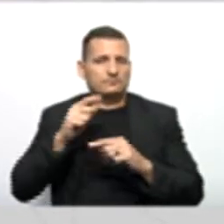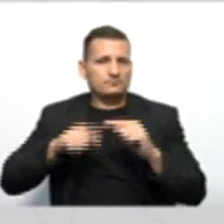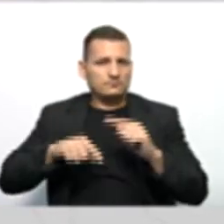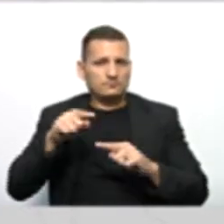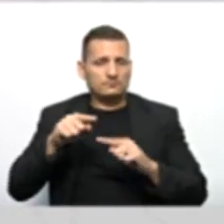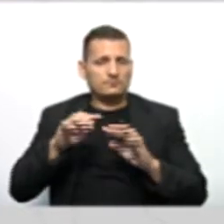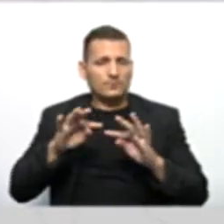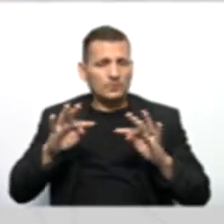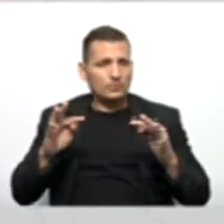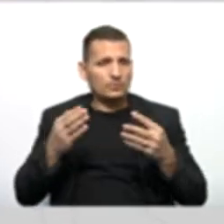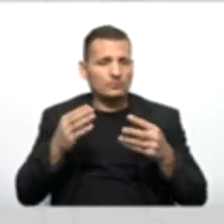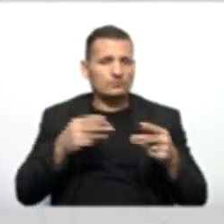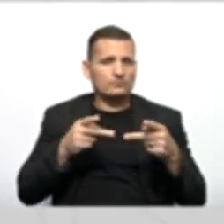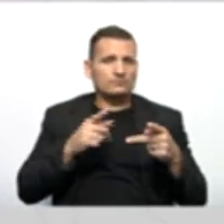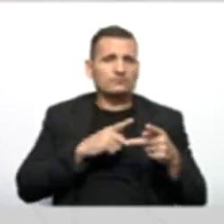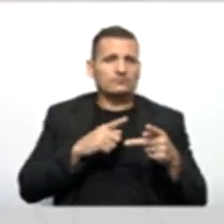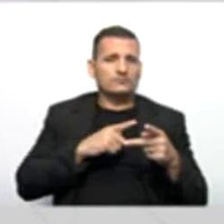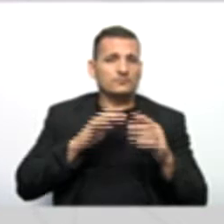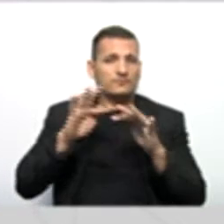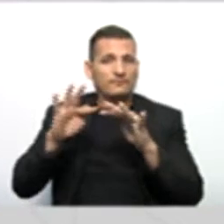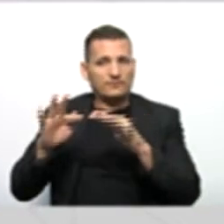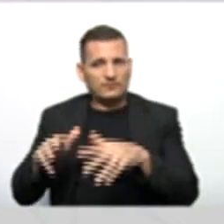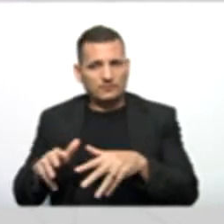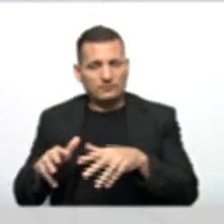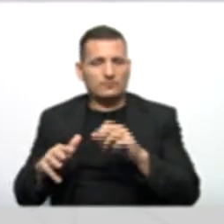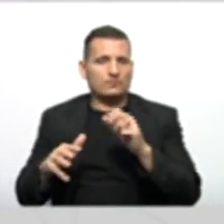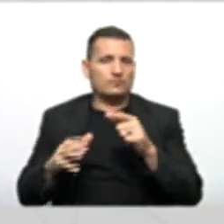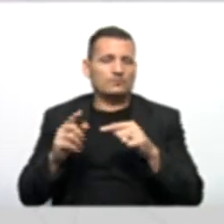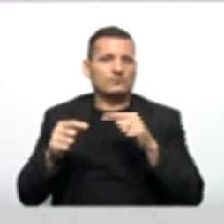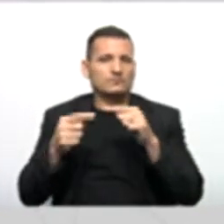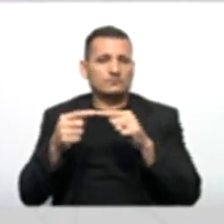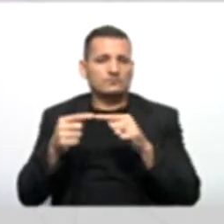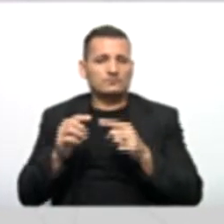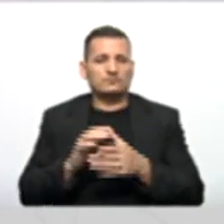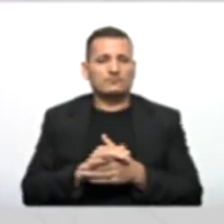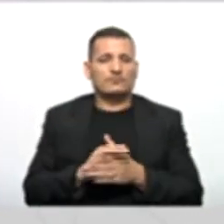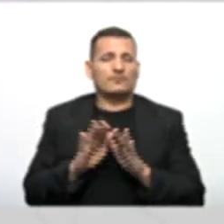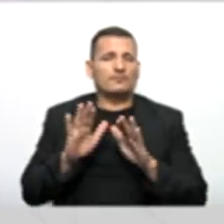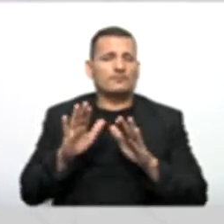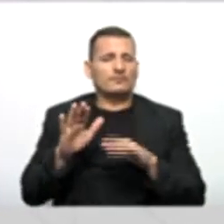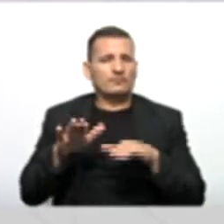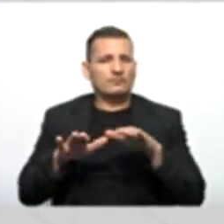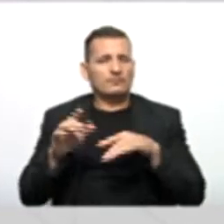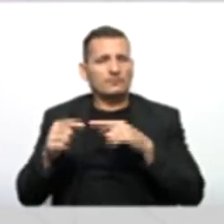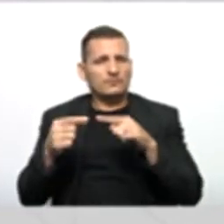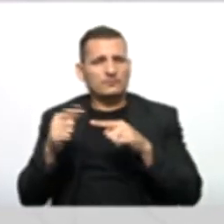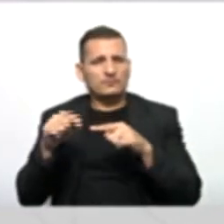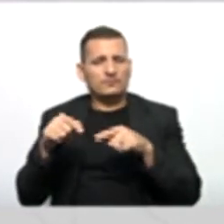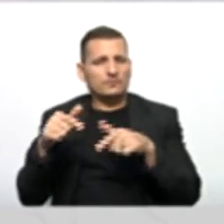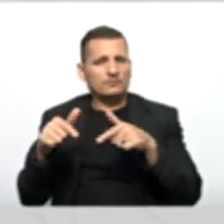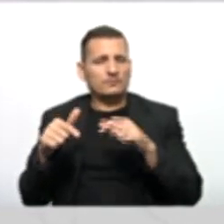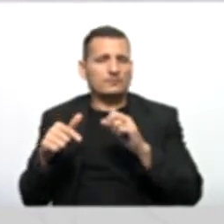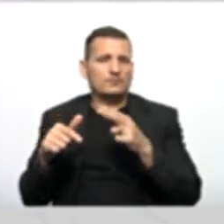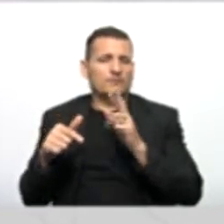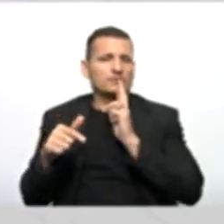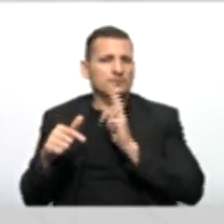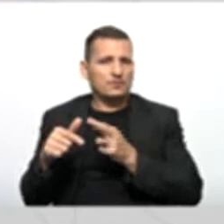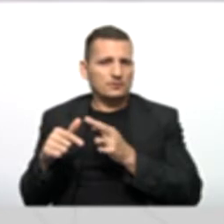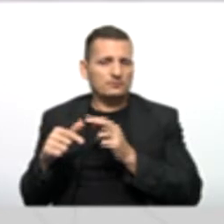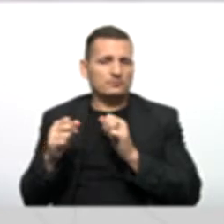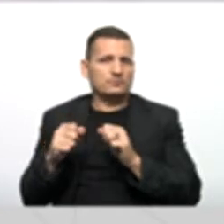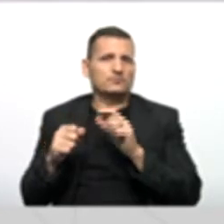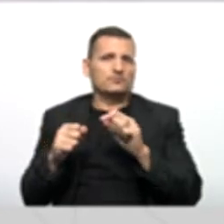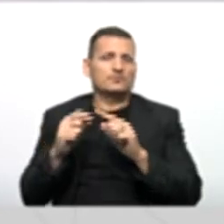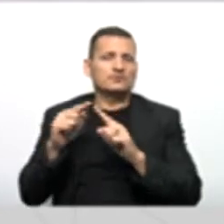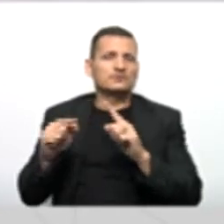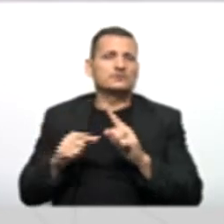projetos têm fim ou objetivo, mas nos casos em que o objetivo é um serviço ou resultado, pode-se definir um